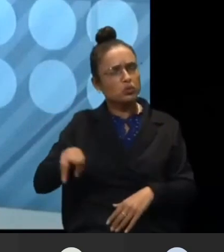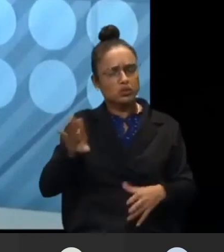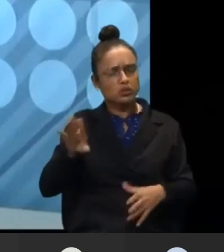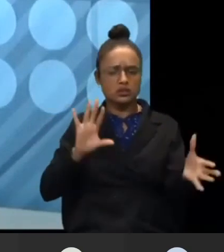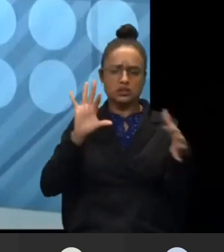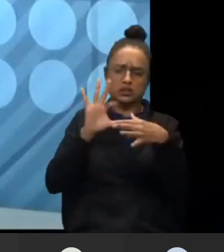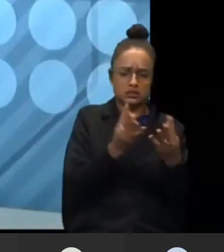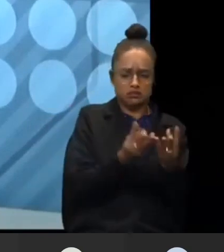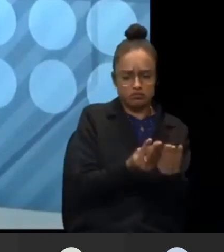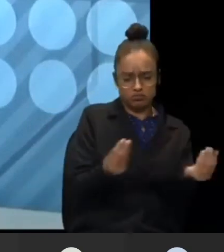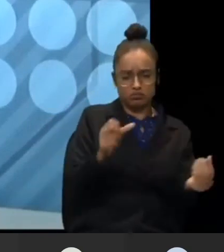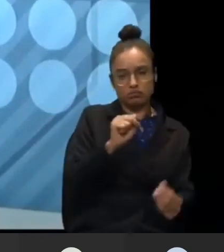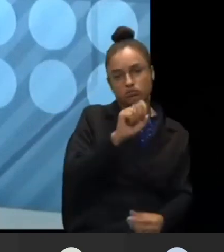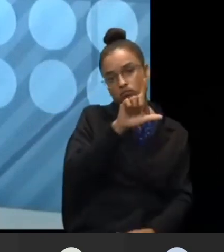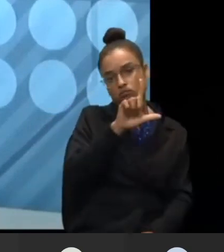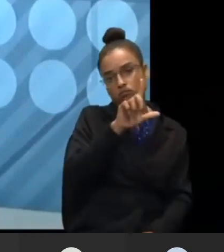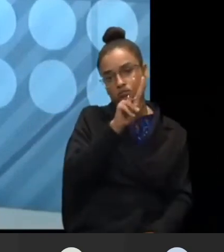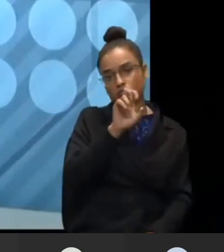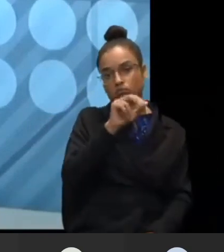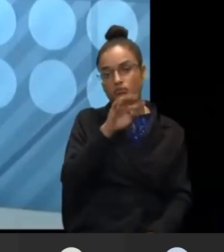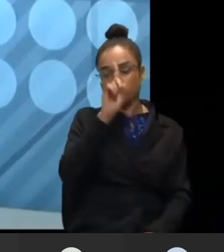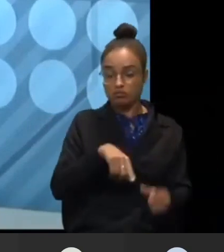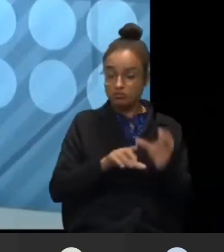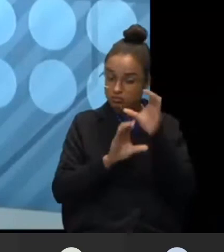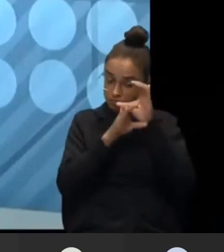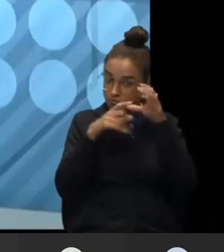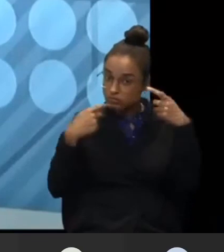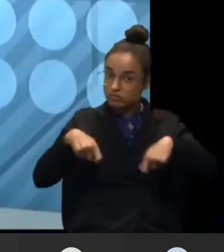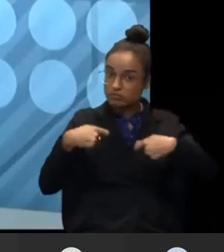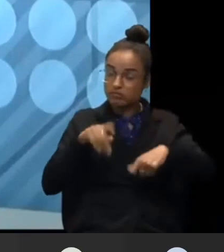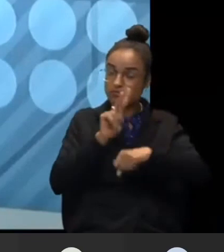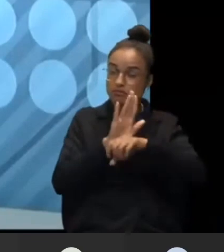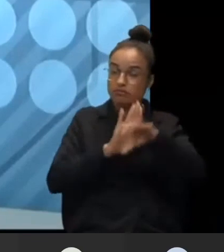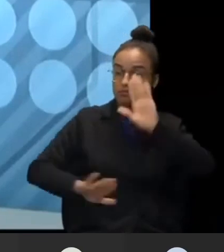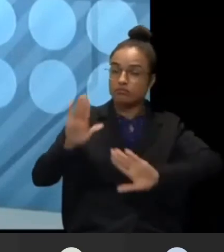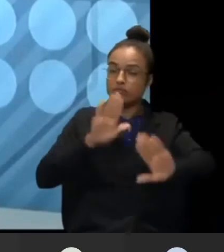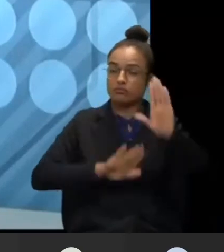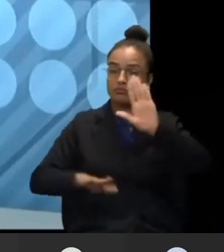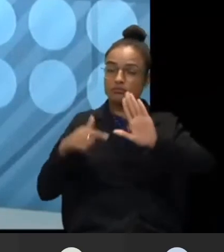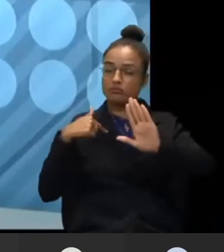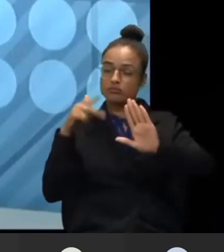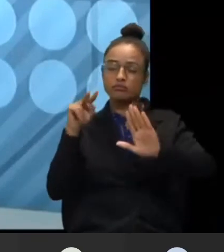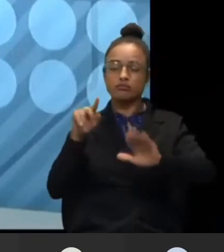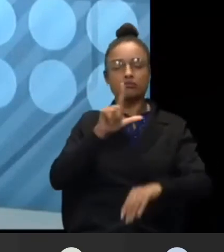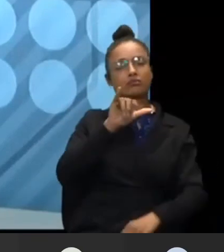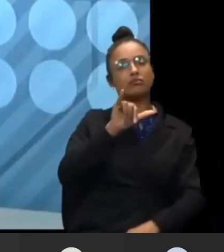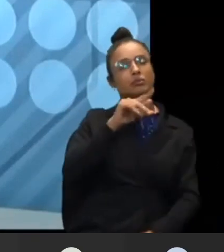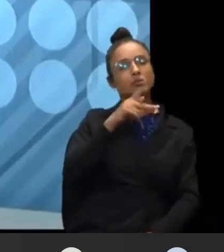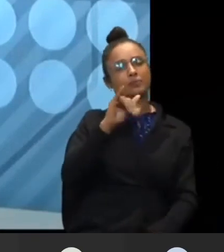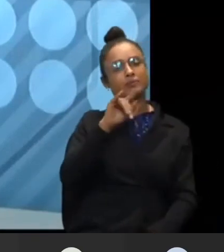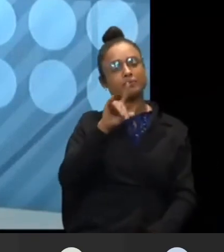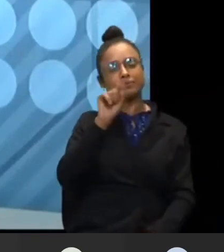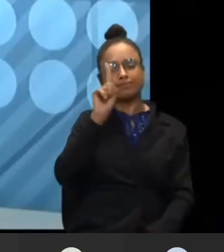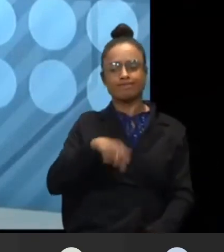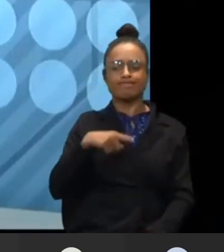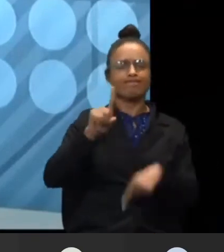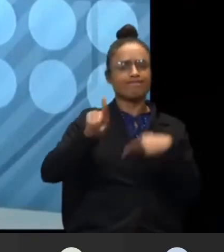com solventes, mas tendo os devidos cuidados, não haverá de ter problema. E aí você extrai os lipídios, e aí nós